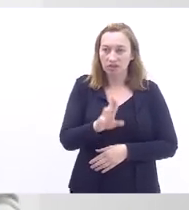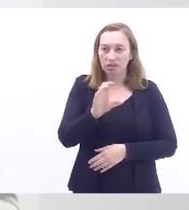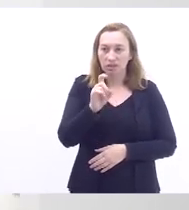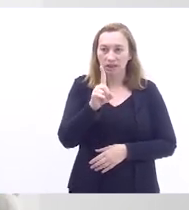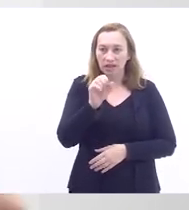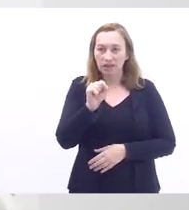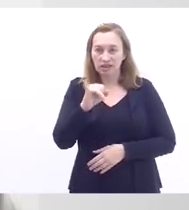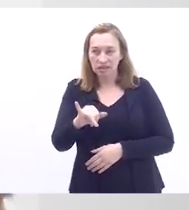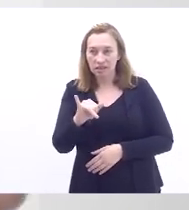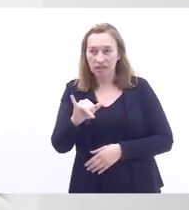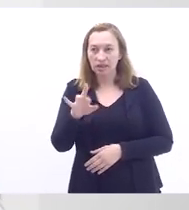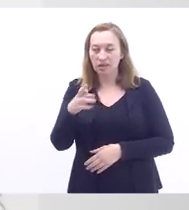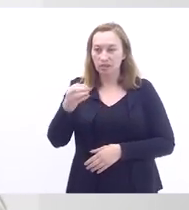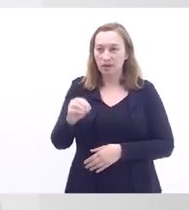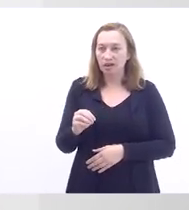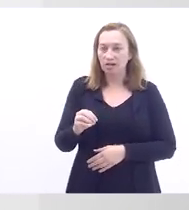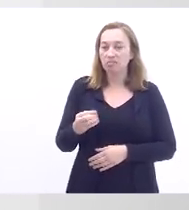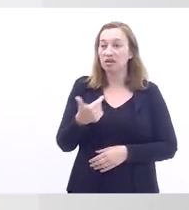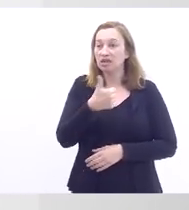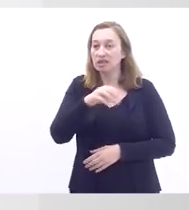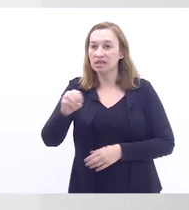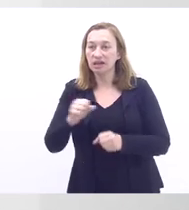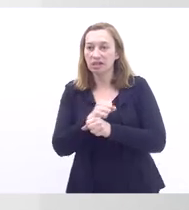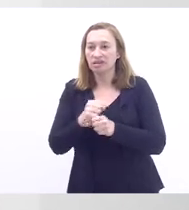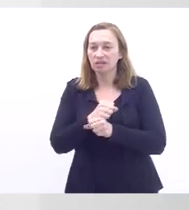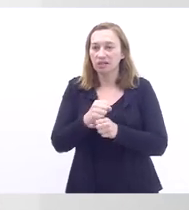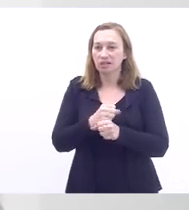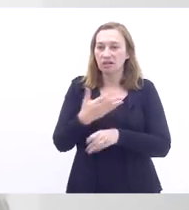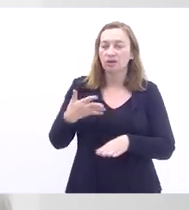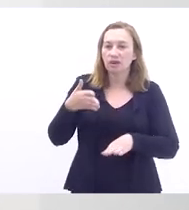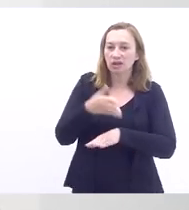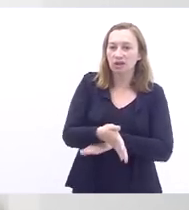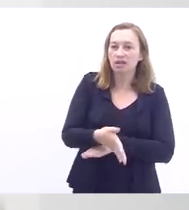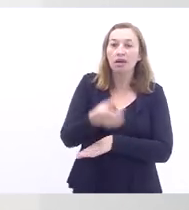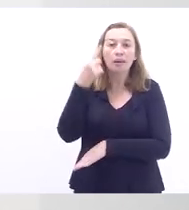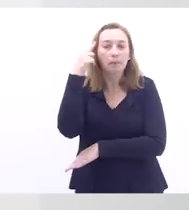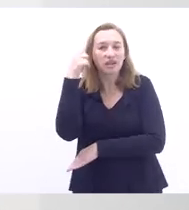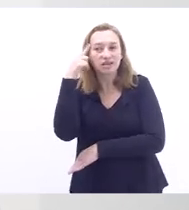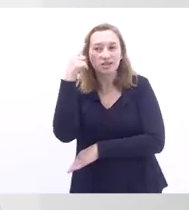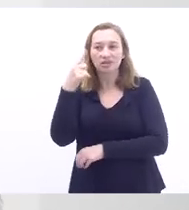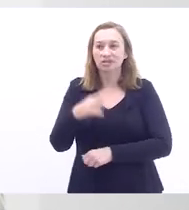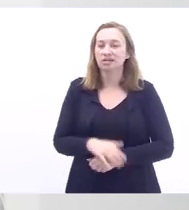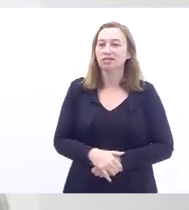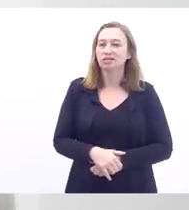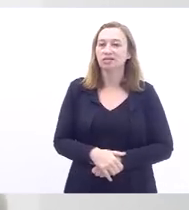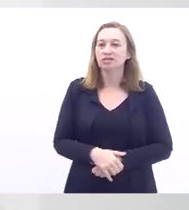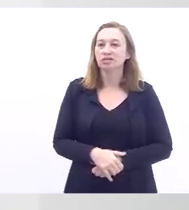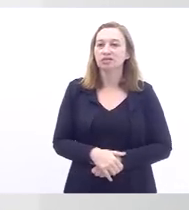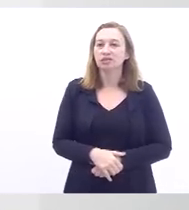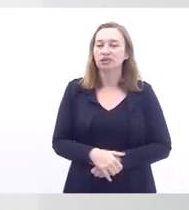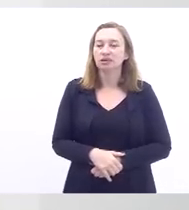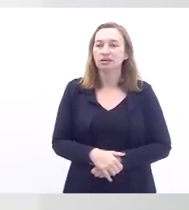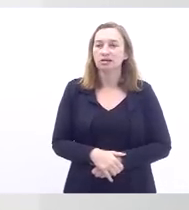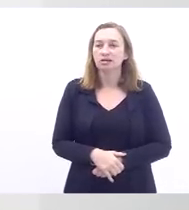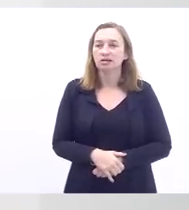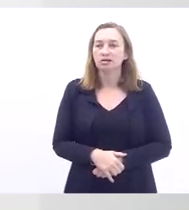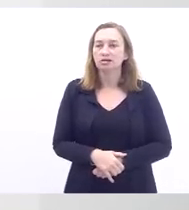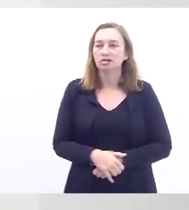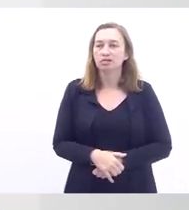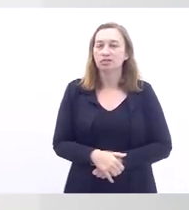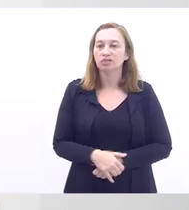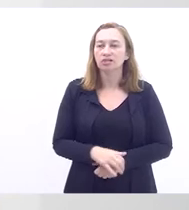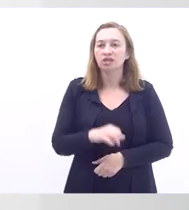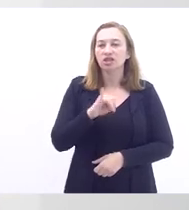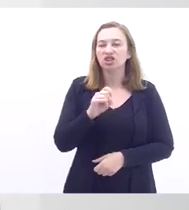Darcy Ribeiro que completaria 100 anos em anos eu entrei na universidade pensando nisso nos índices né no